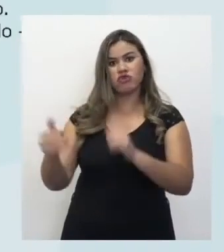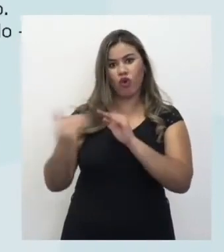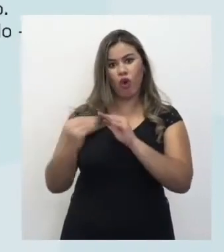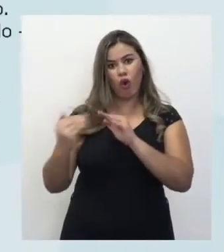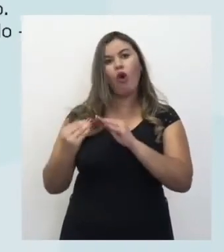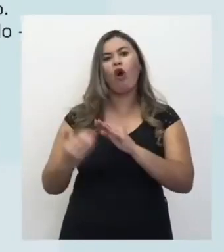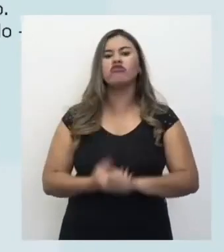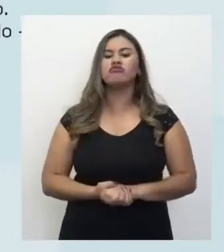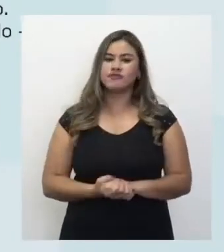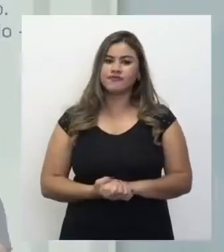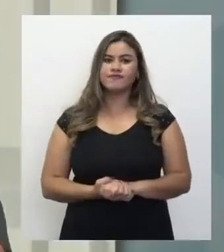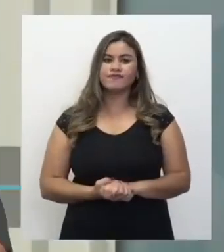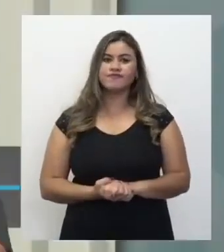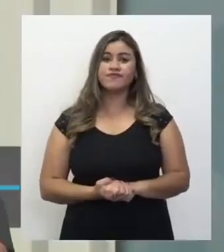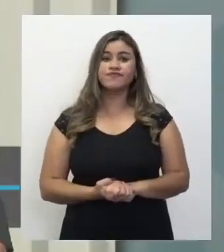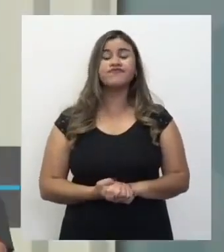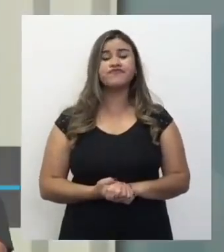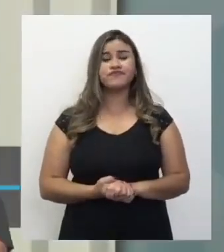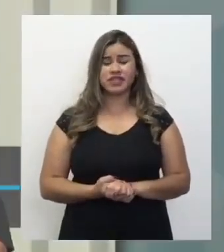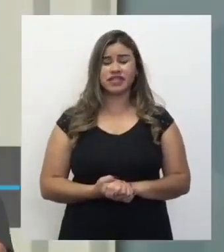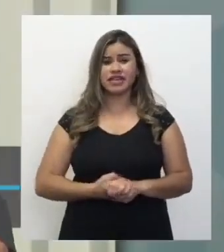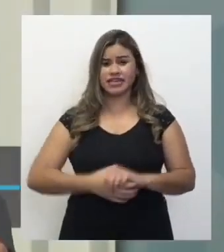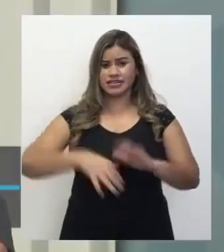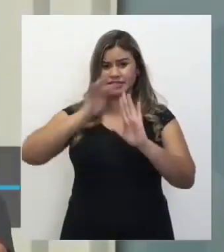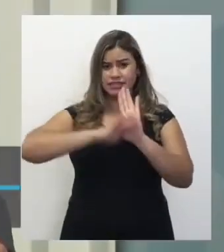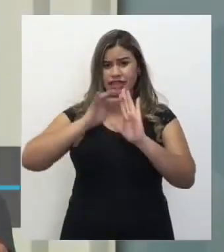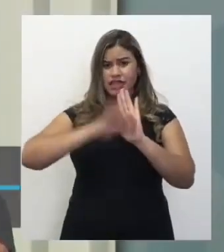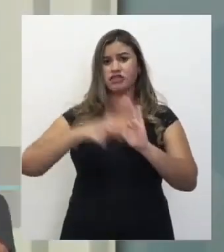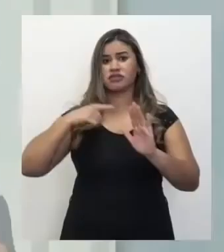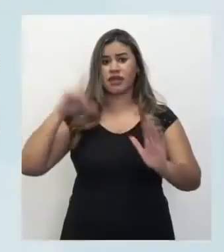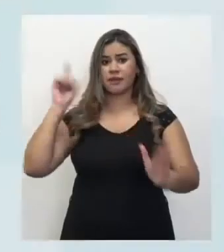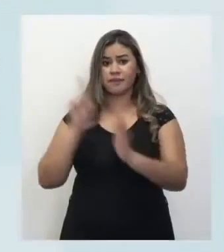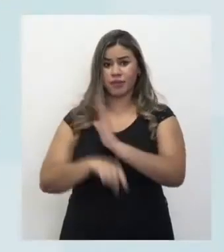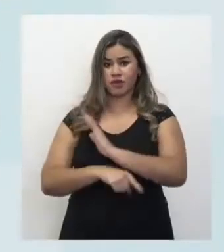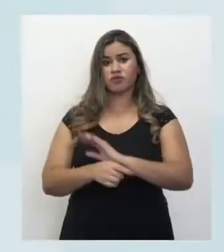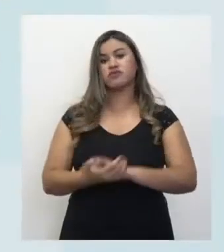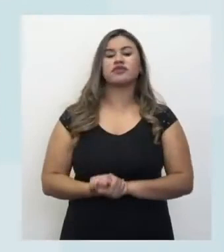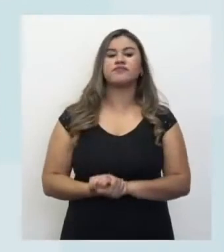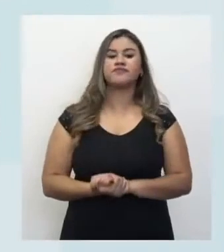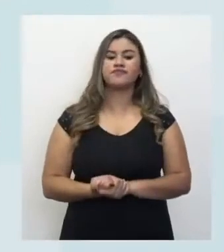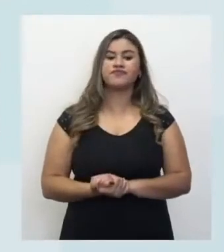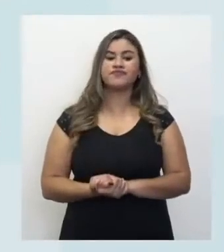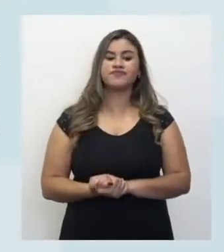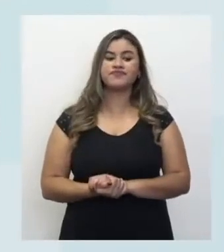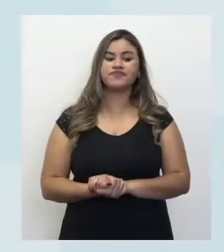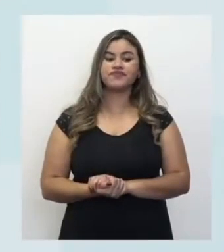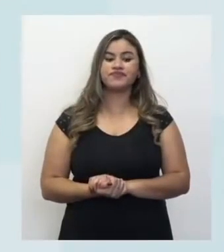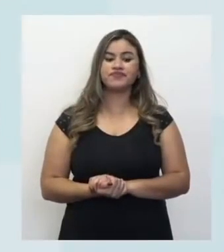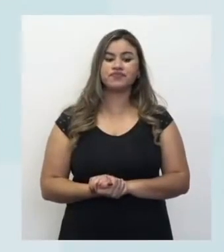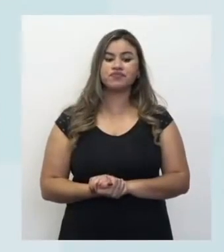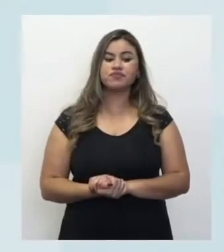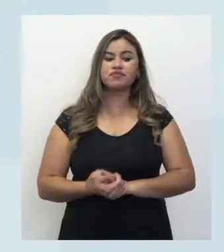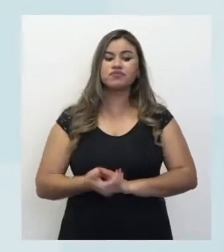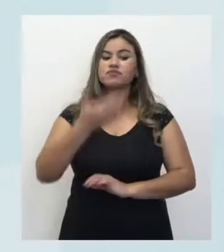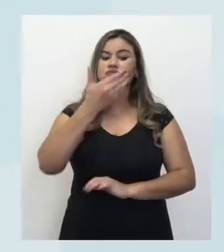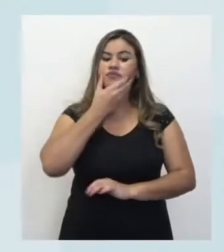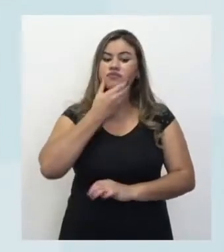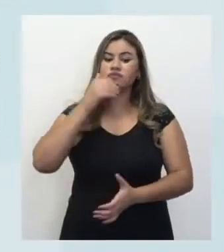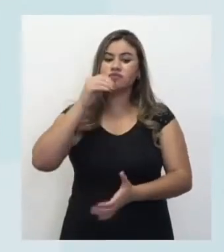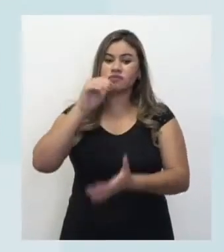em relação a esse texto, esse trecho. Vamos lá na próxima tela, por favor. Quais justificativas o marido, né, o